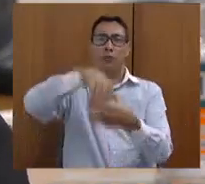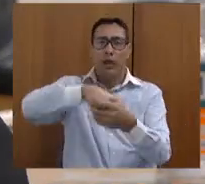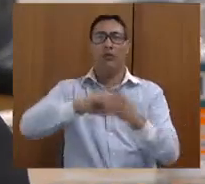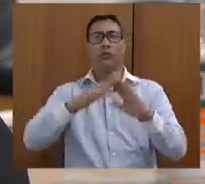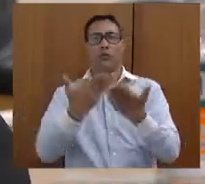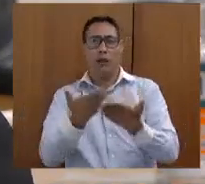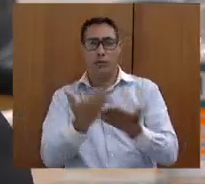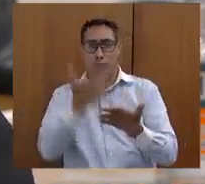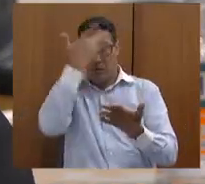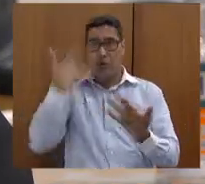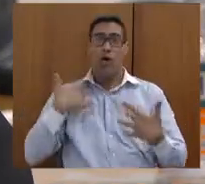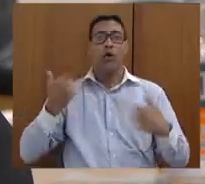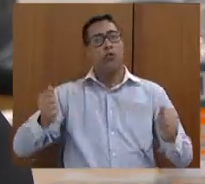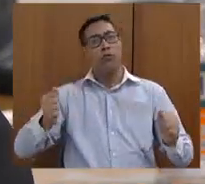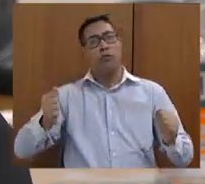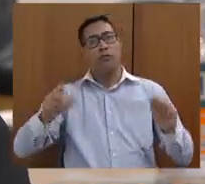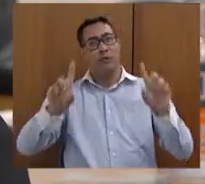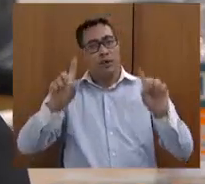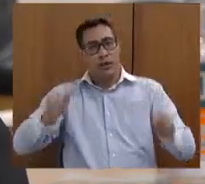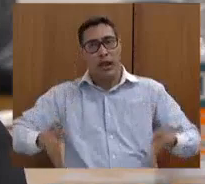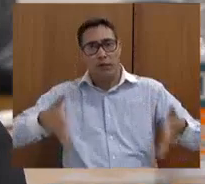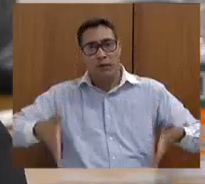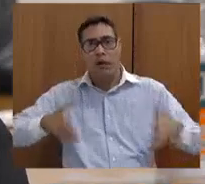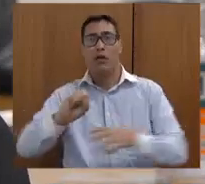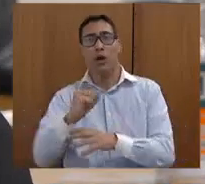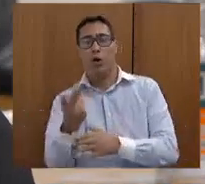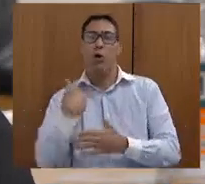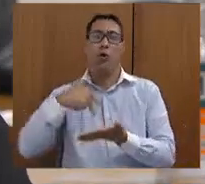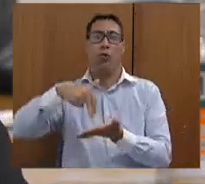com deficiência ou mobilidade reduzida